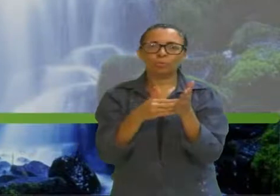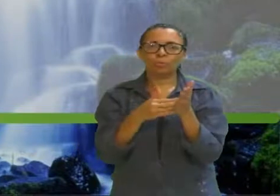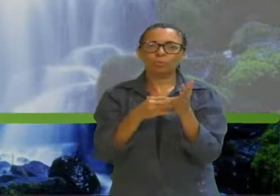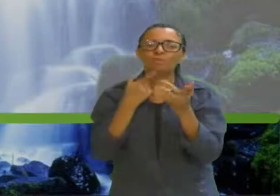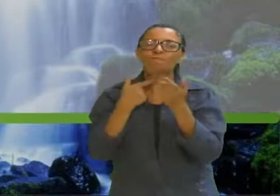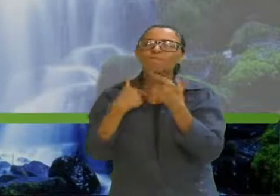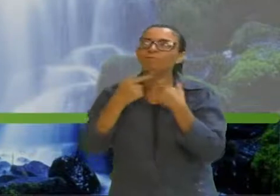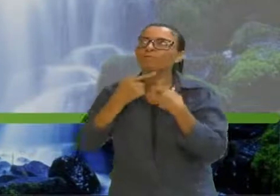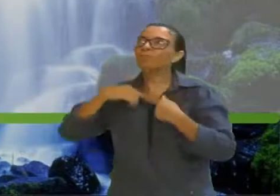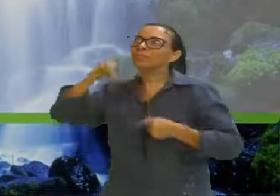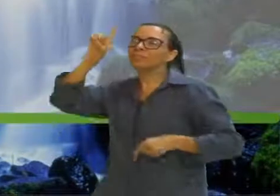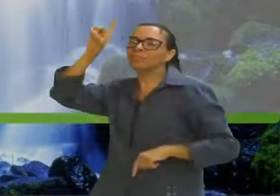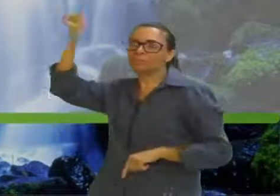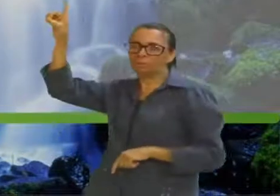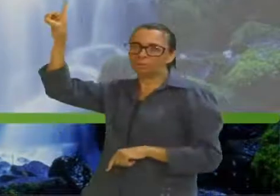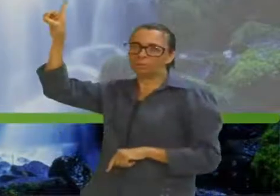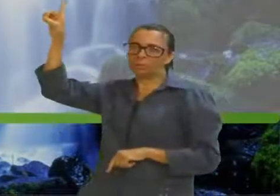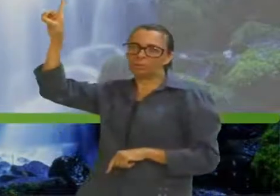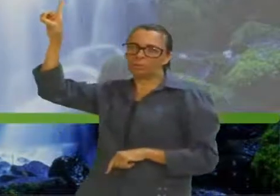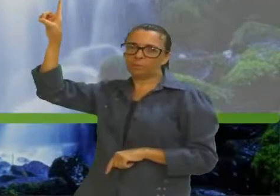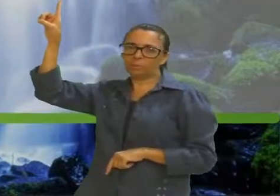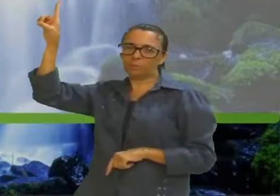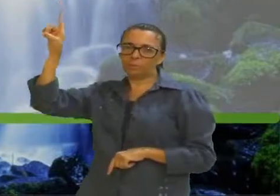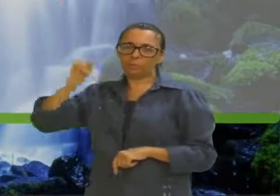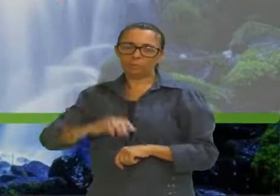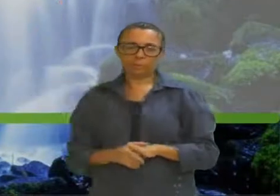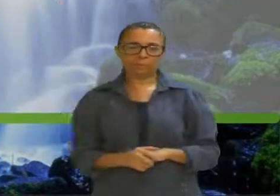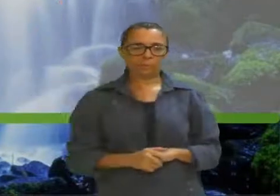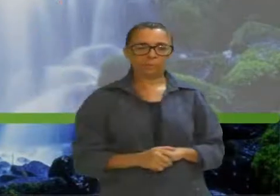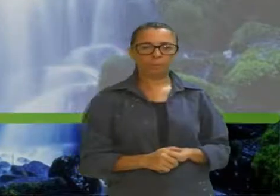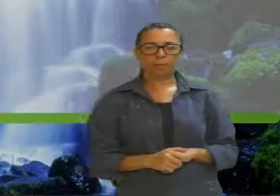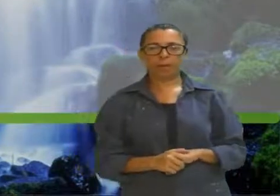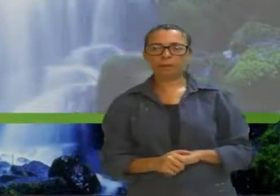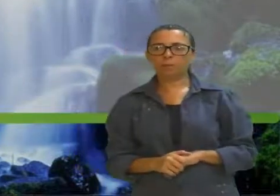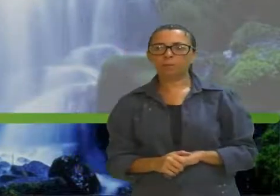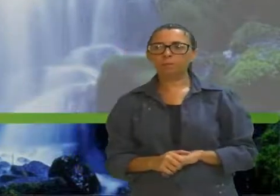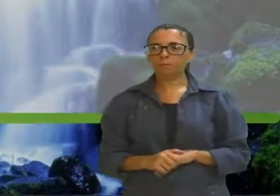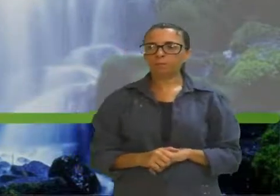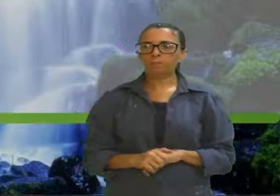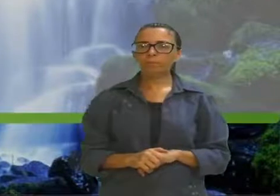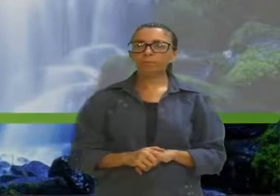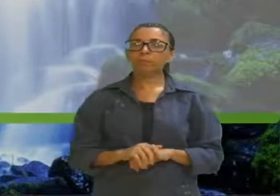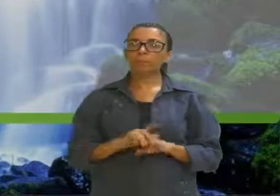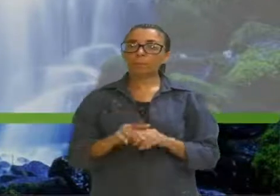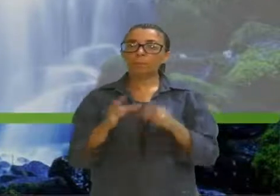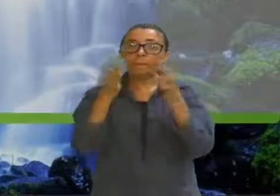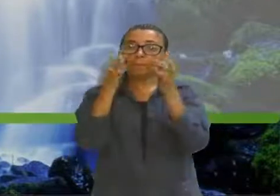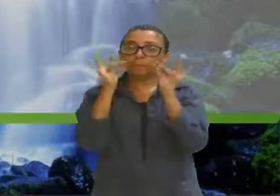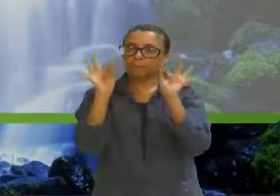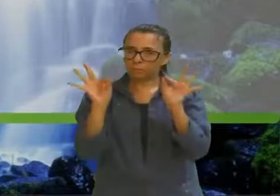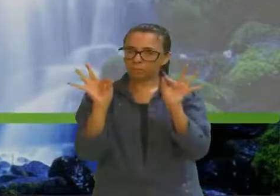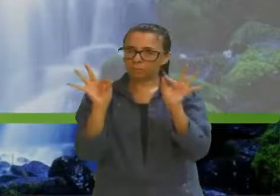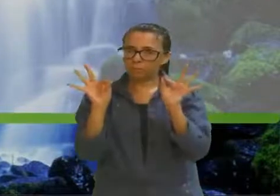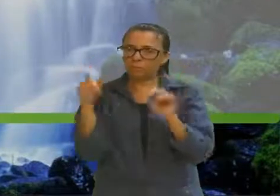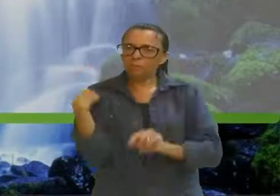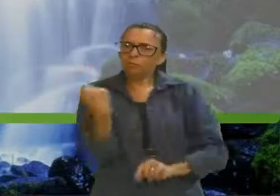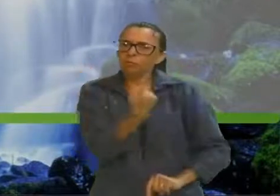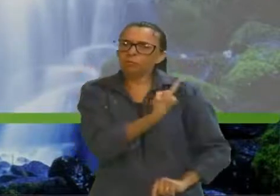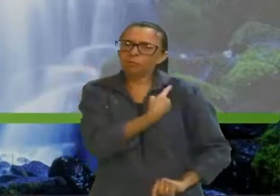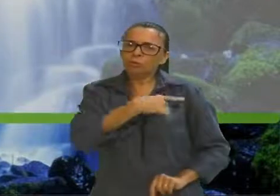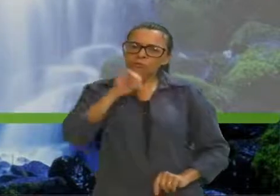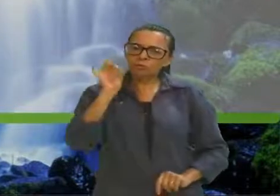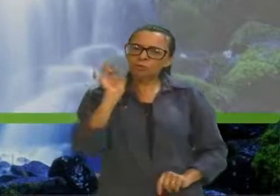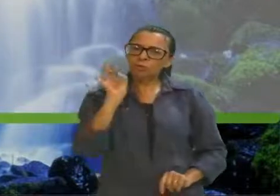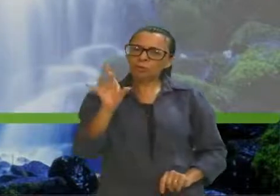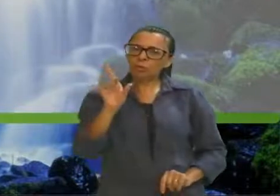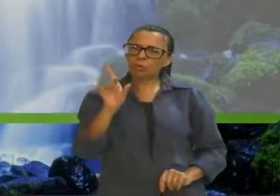Deus, nós só podemos dizer se efetivamente nós fazermos a vontade de Deus. Mas, irmão Paulo,